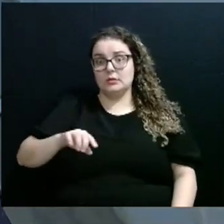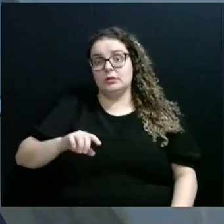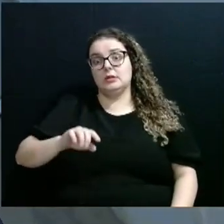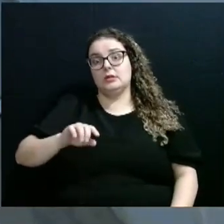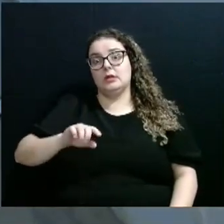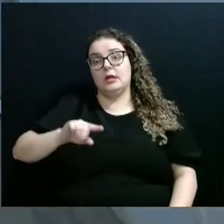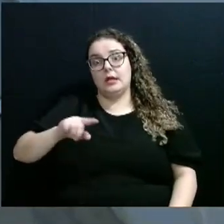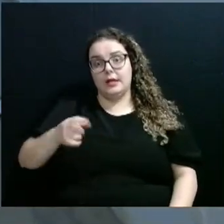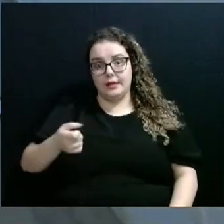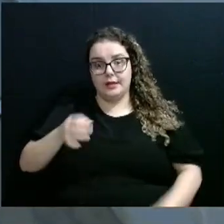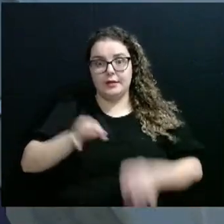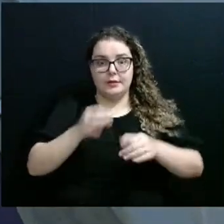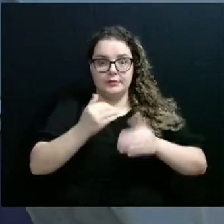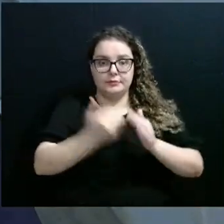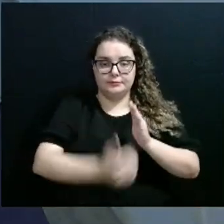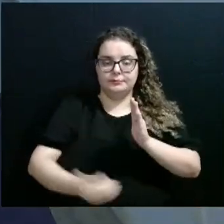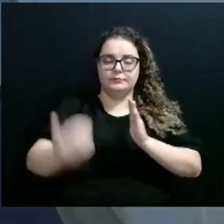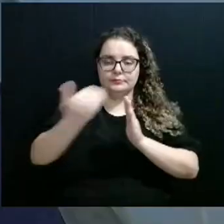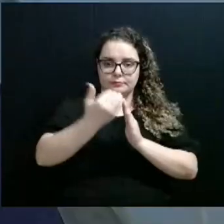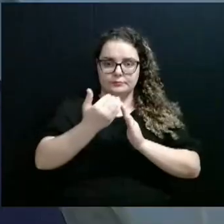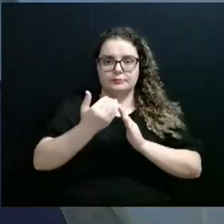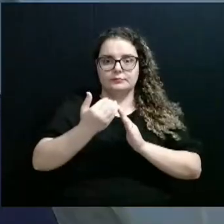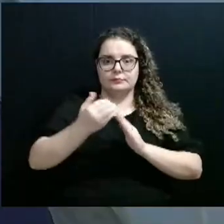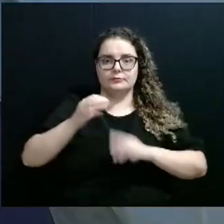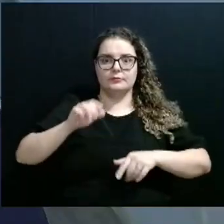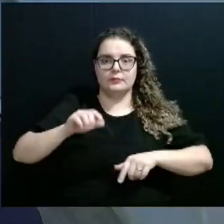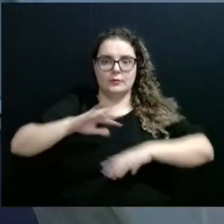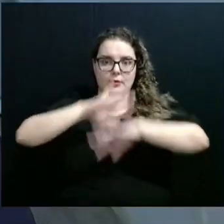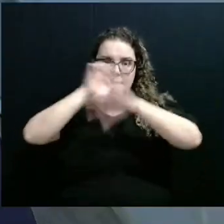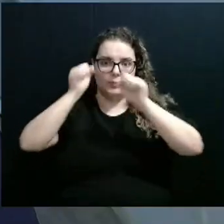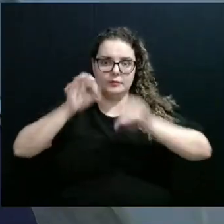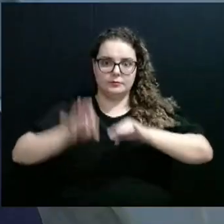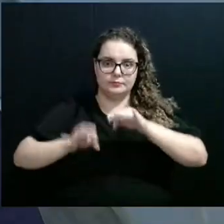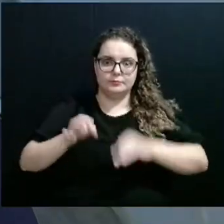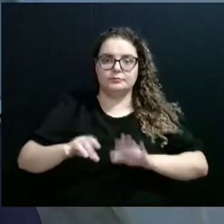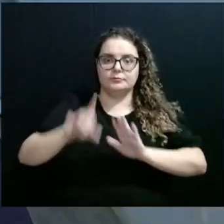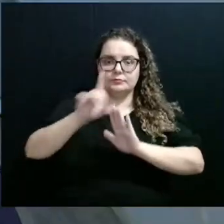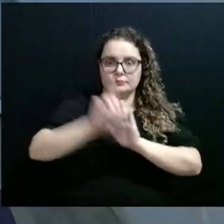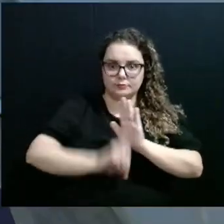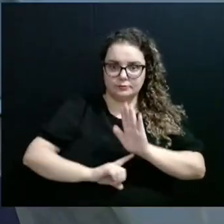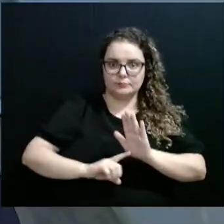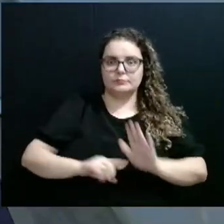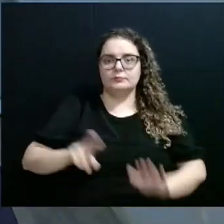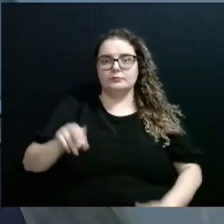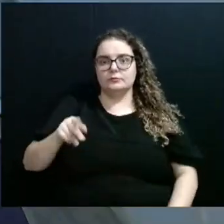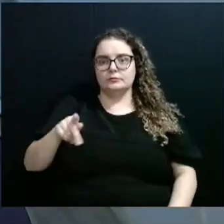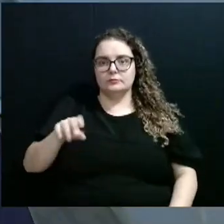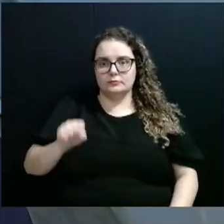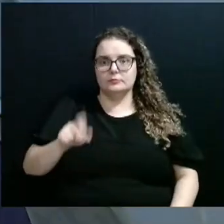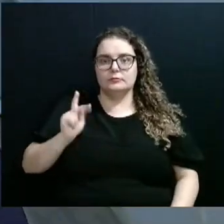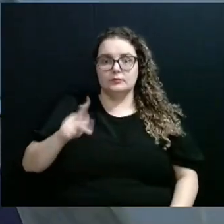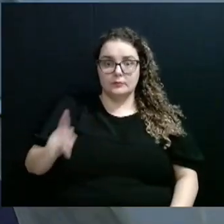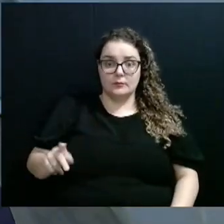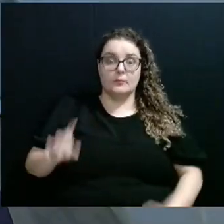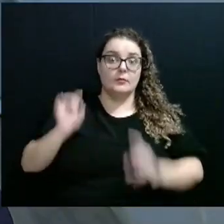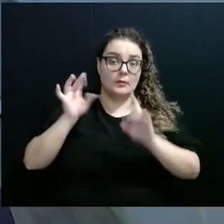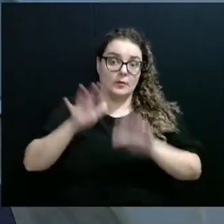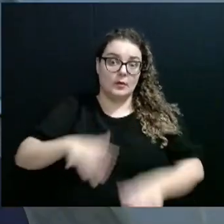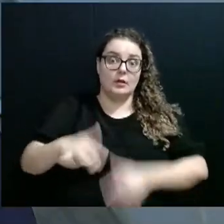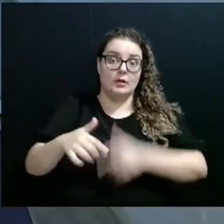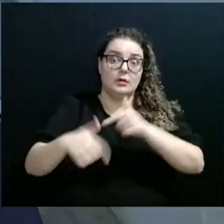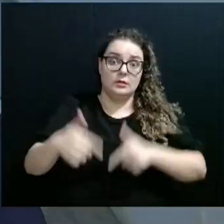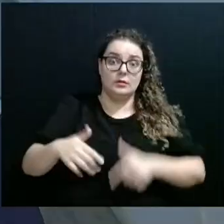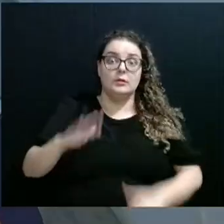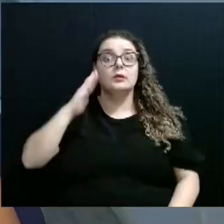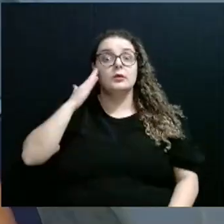que é professor do Direito da USP, é um especialista no campo do trabalho, e eu entendo que foi um momento muito importante